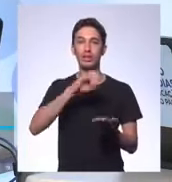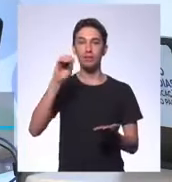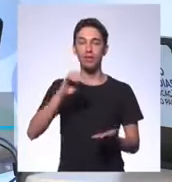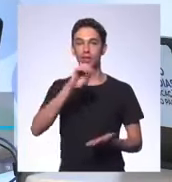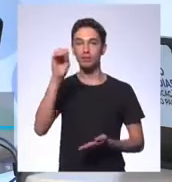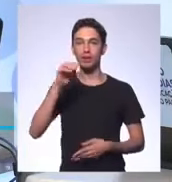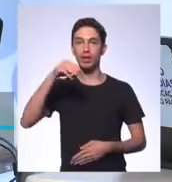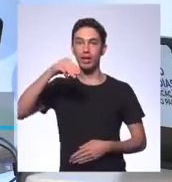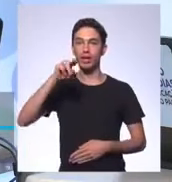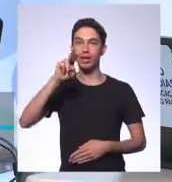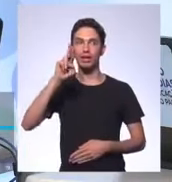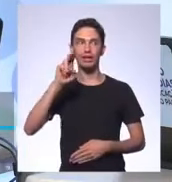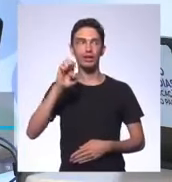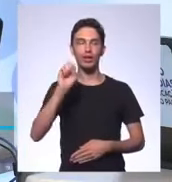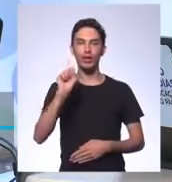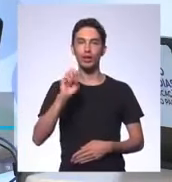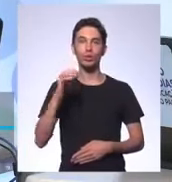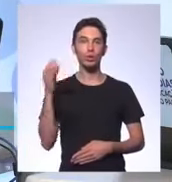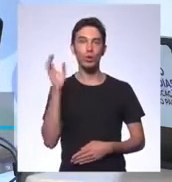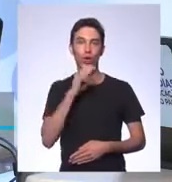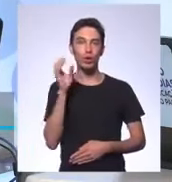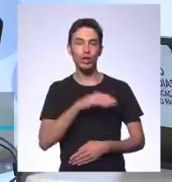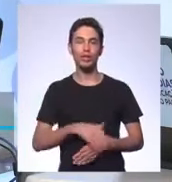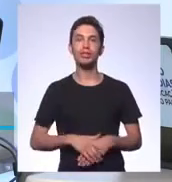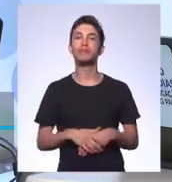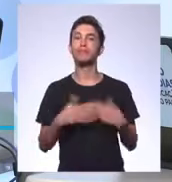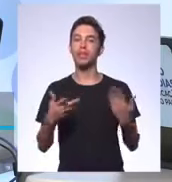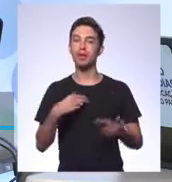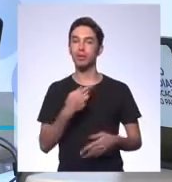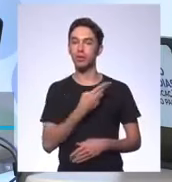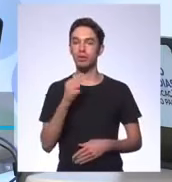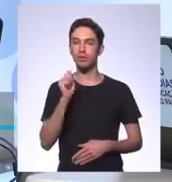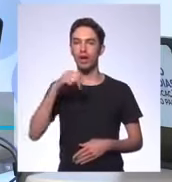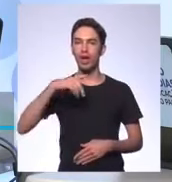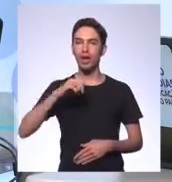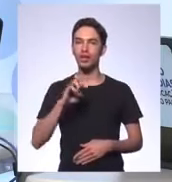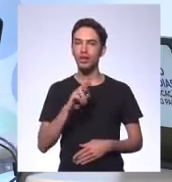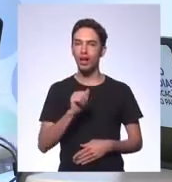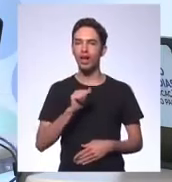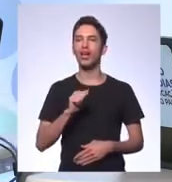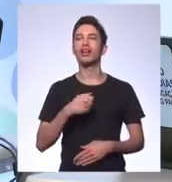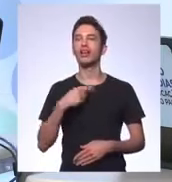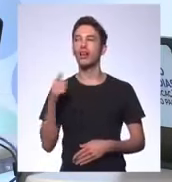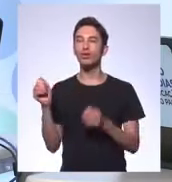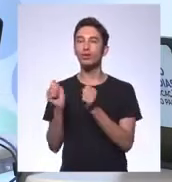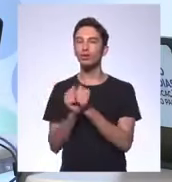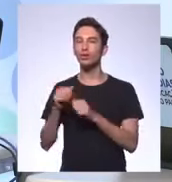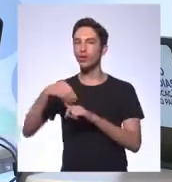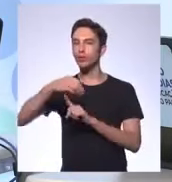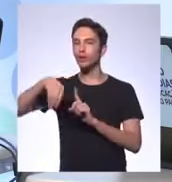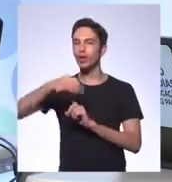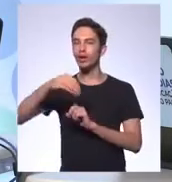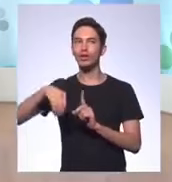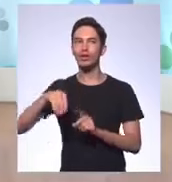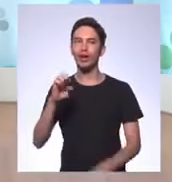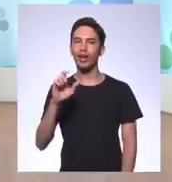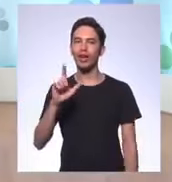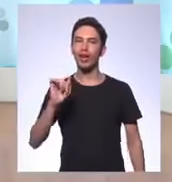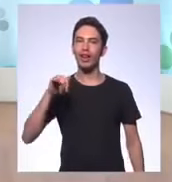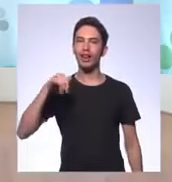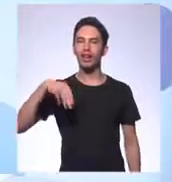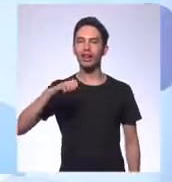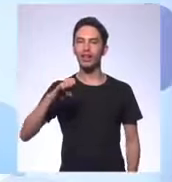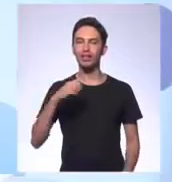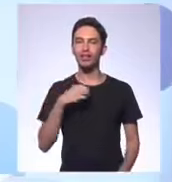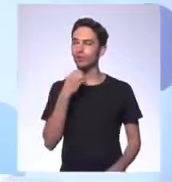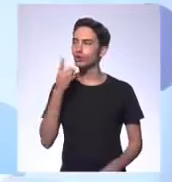News Urgente. Eu sou a professora Andréia e hoje eu tenho uma moderadora que vocês já conhecem, que é a Elaine. Bom dia, Elaine, tudo